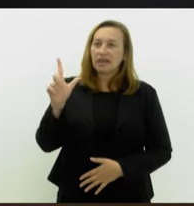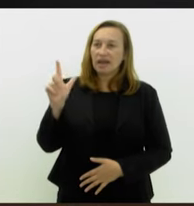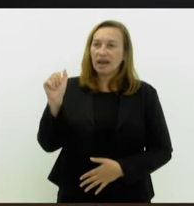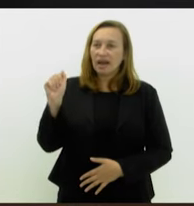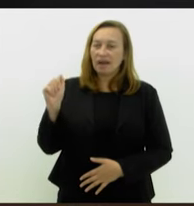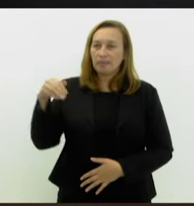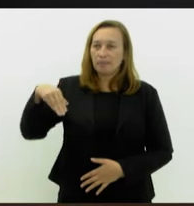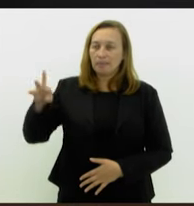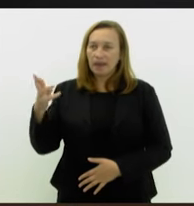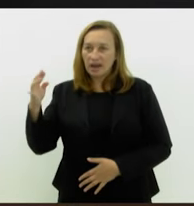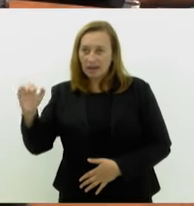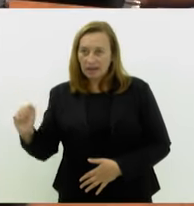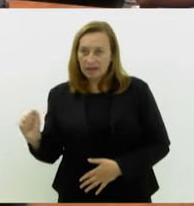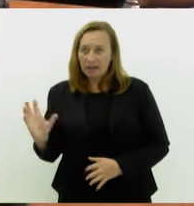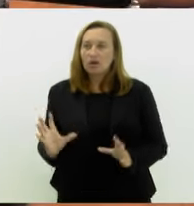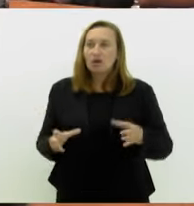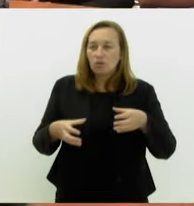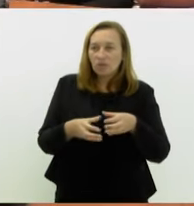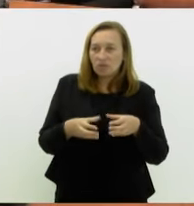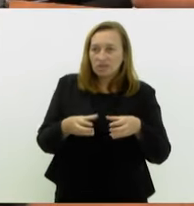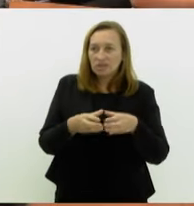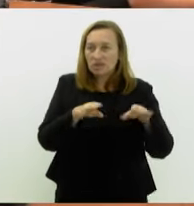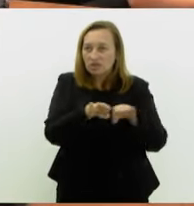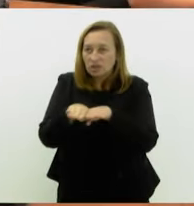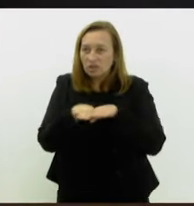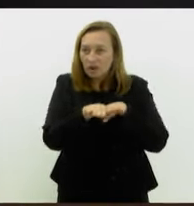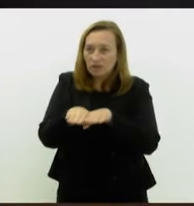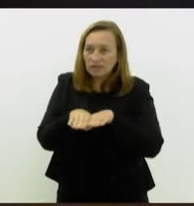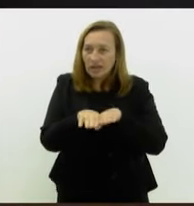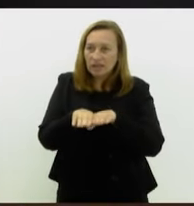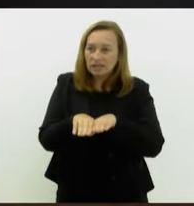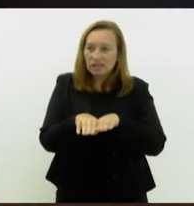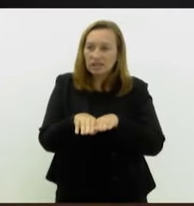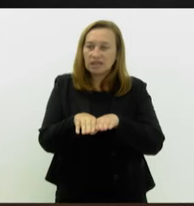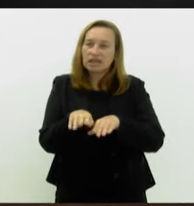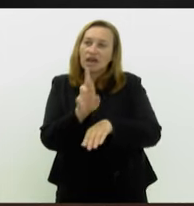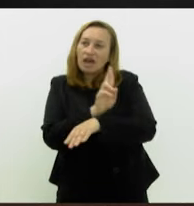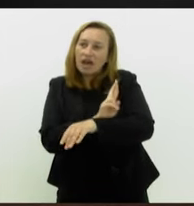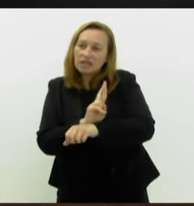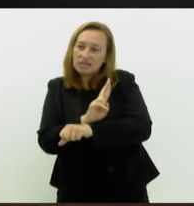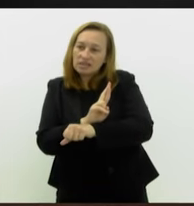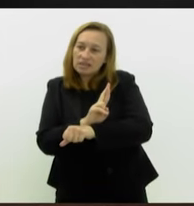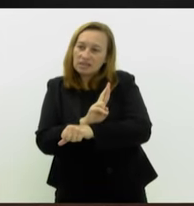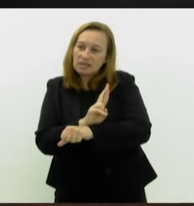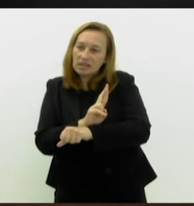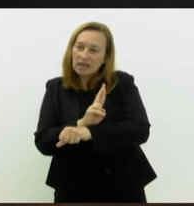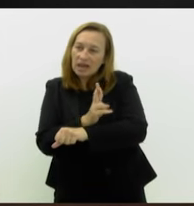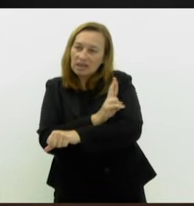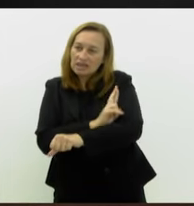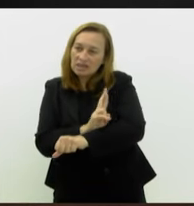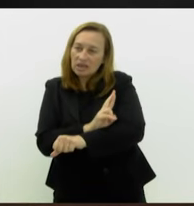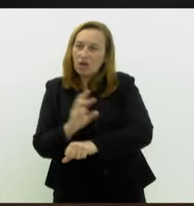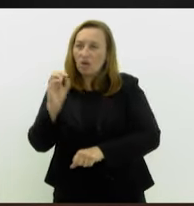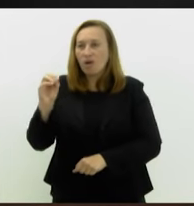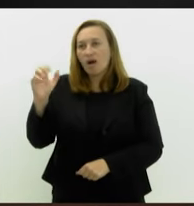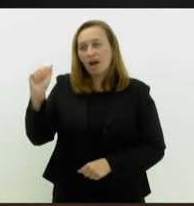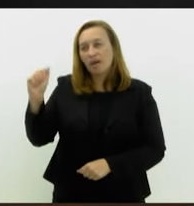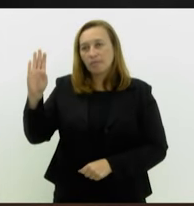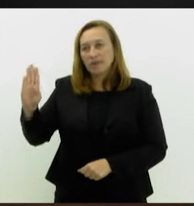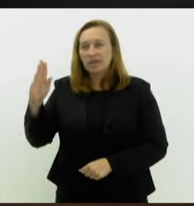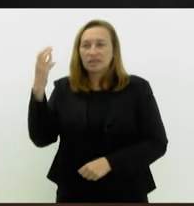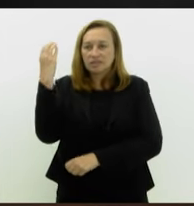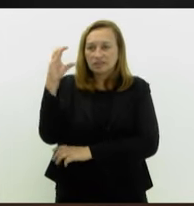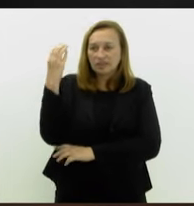e é da comissão de igualdade racial e pessoa com deficiência da OAB de Niterói também é registar